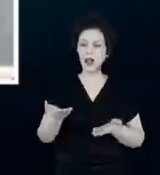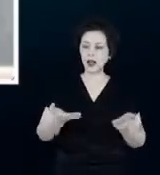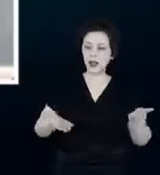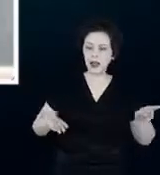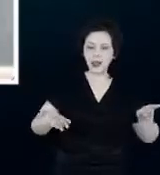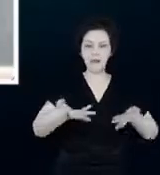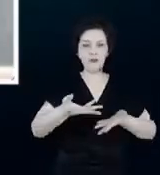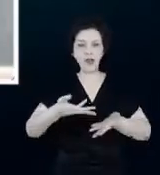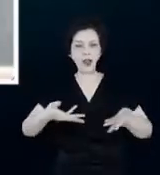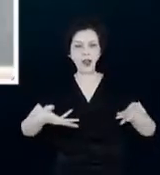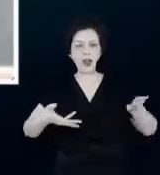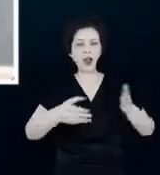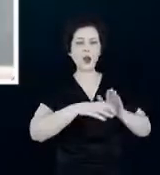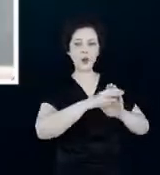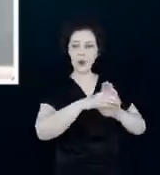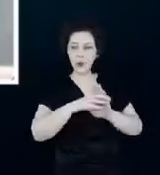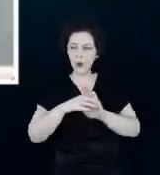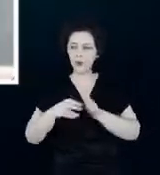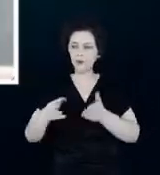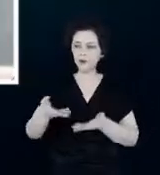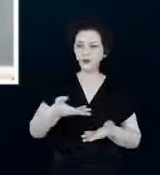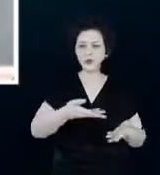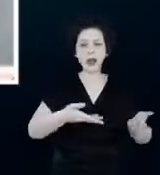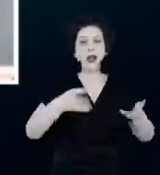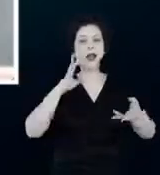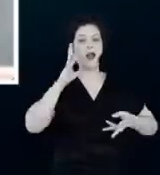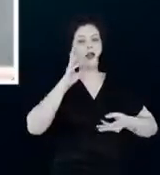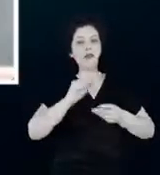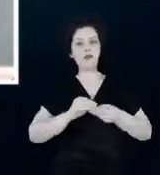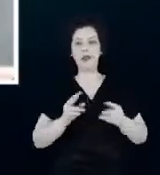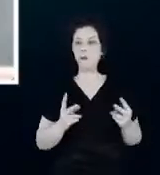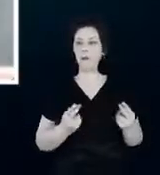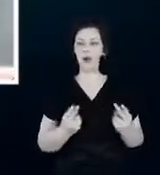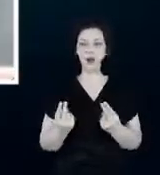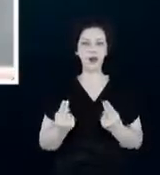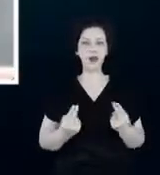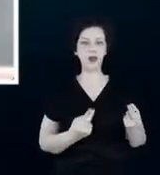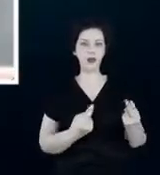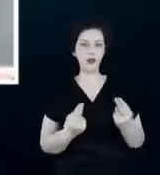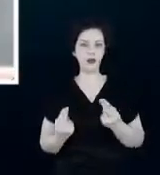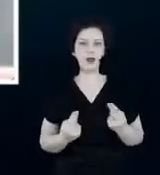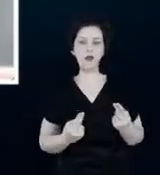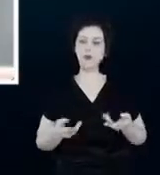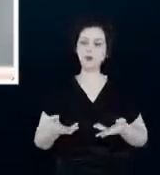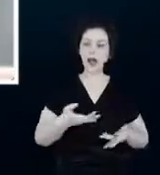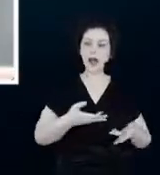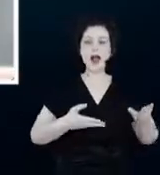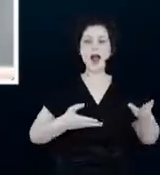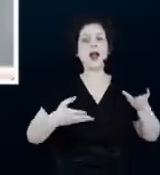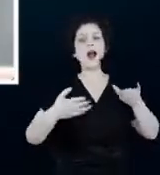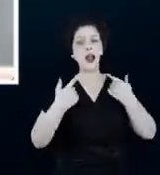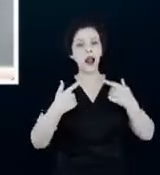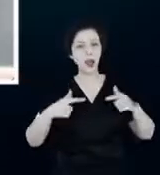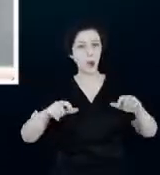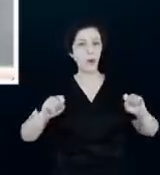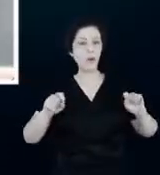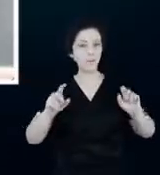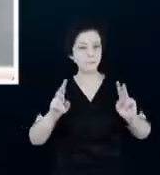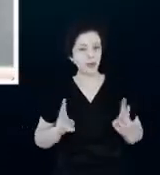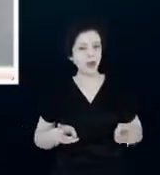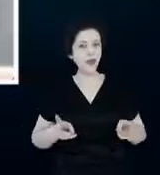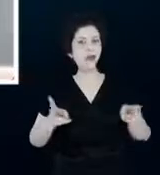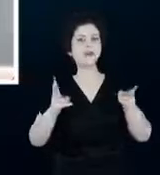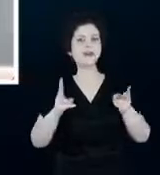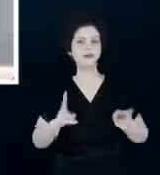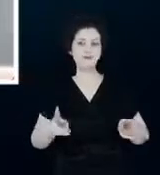dos conceitos também facilita o entendimento. Né, a gente vai criando um ambiente em que todo mundo está falando a